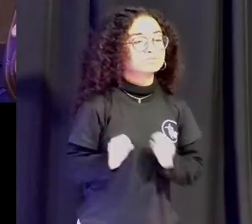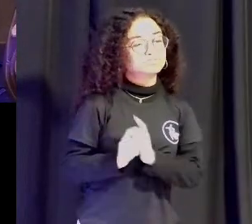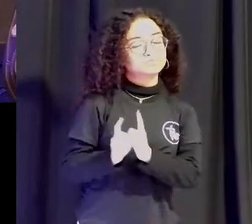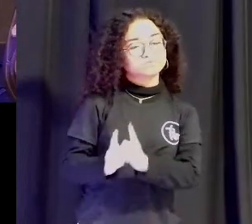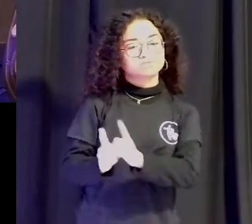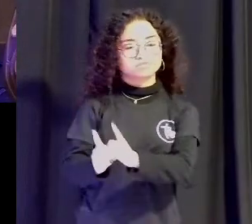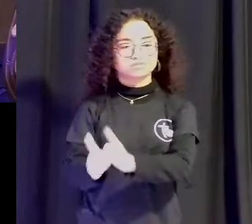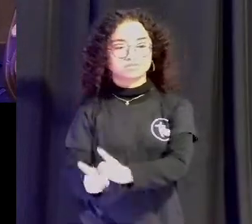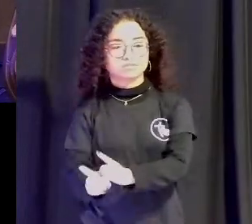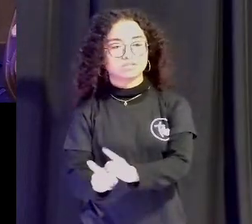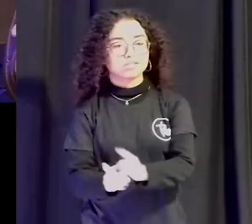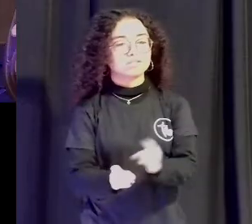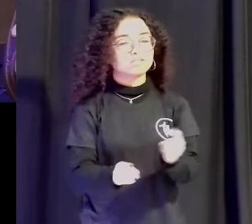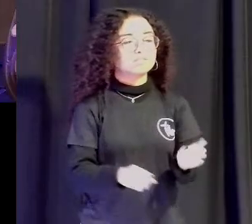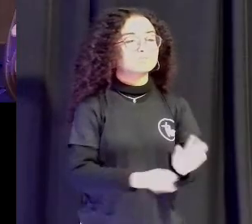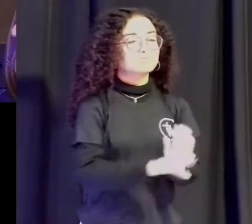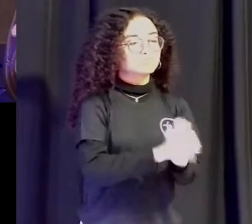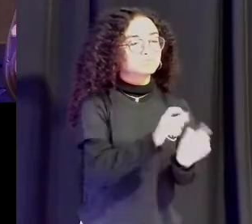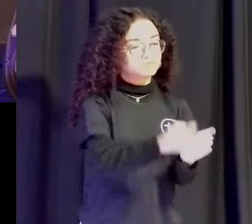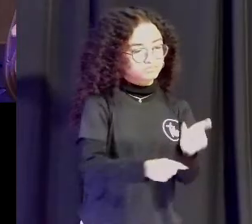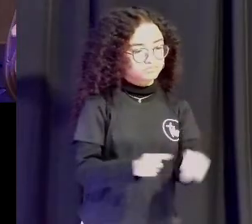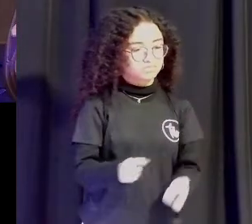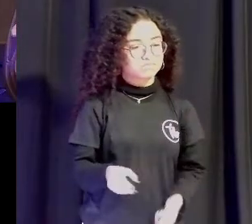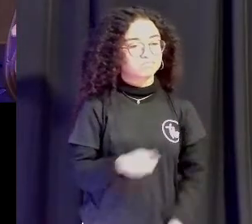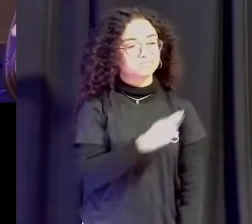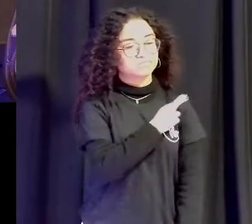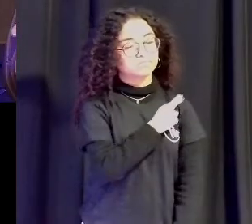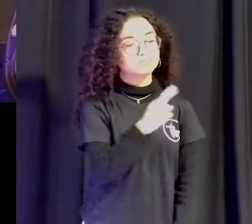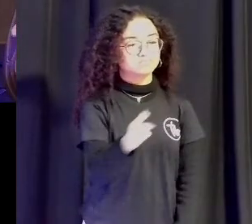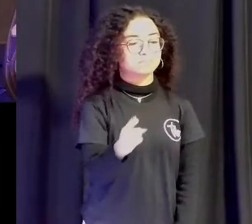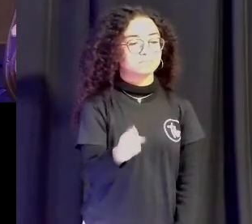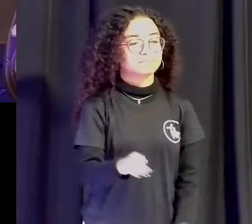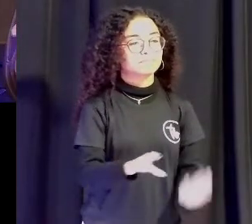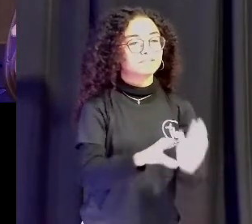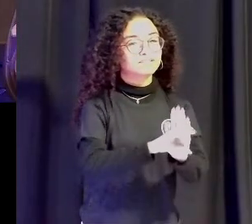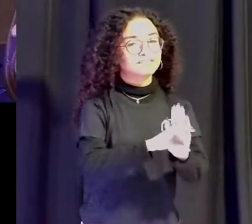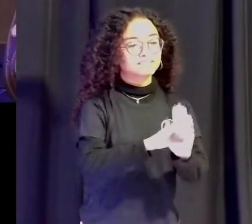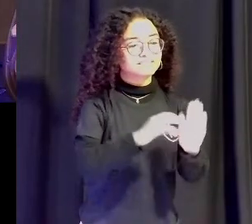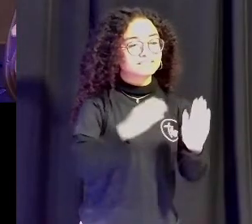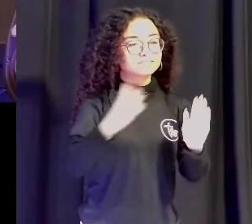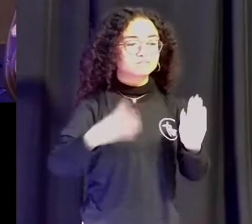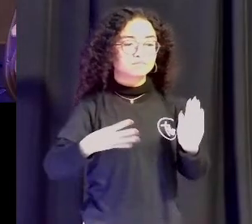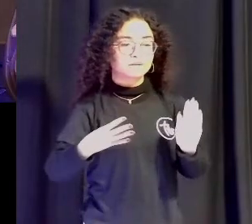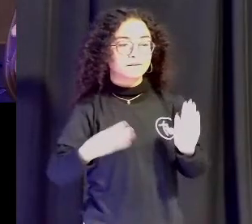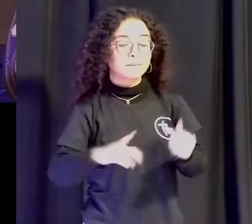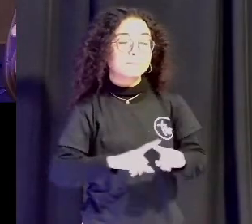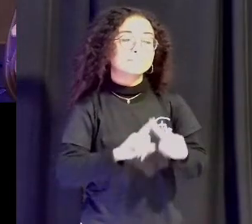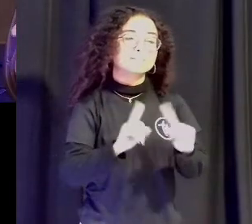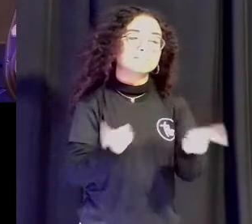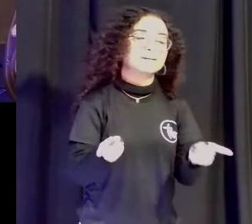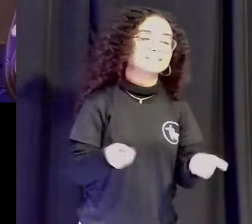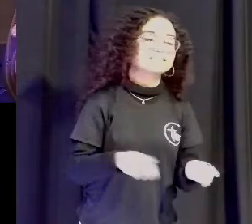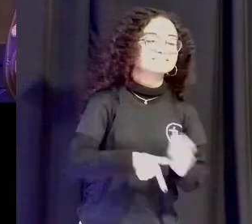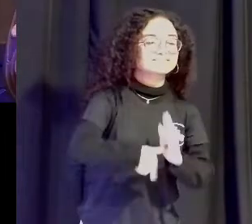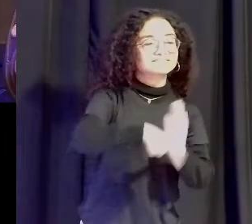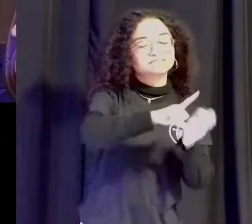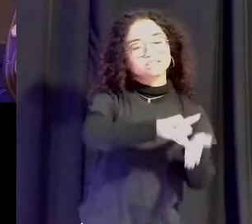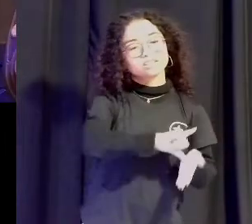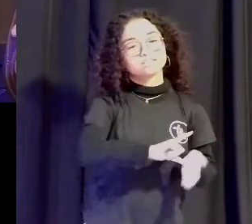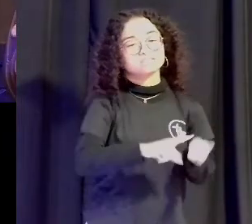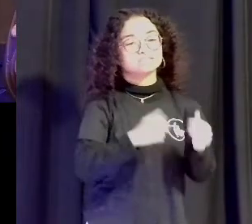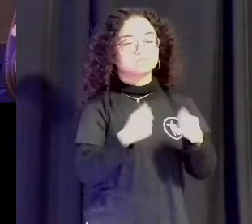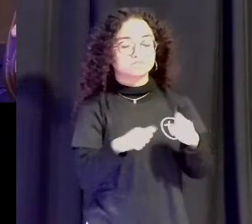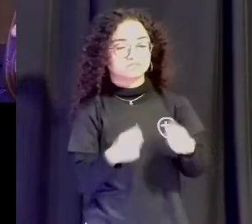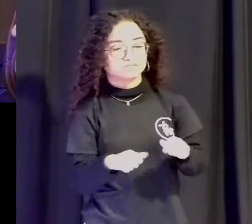capítulo 4, mas precisamos visitar o capítulo 3,